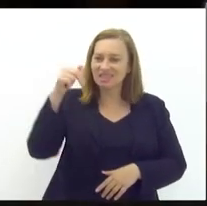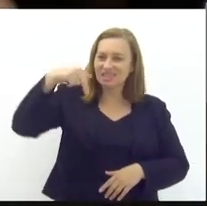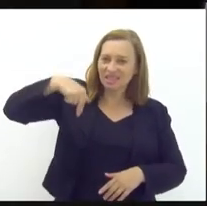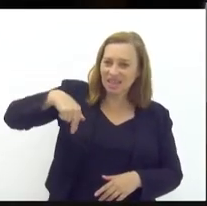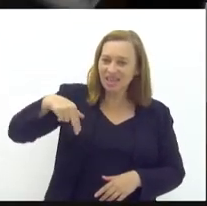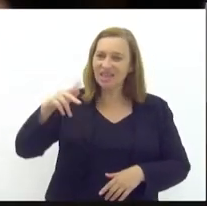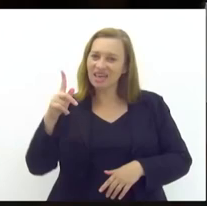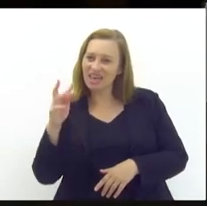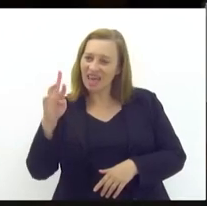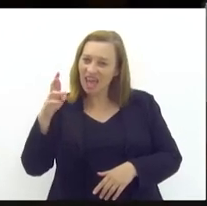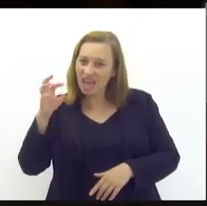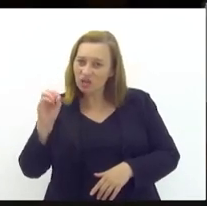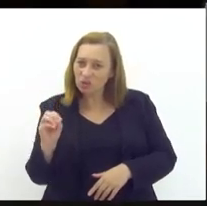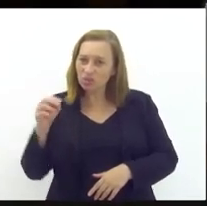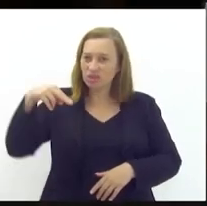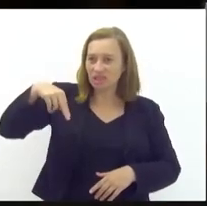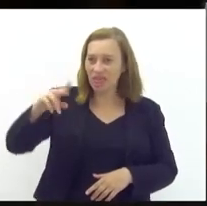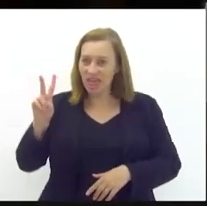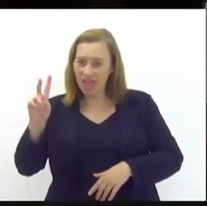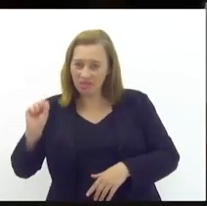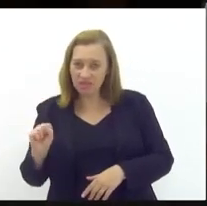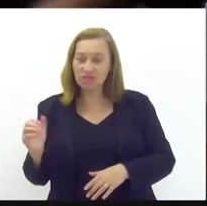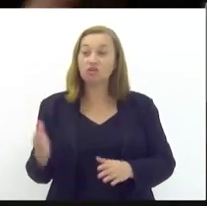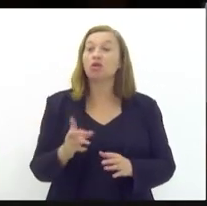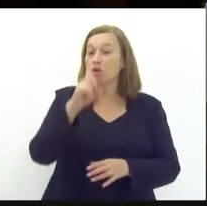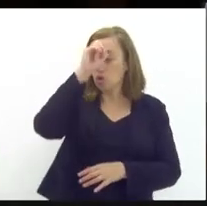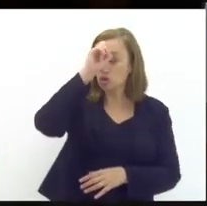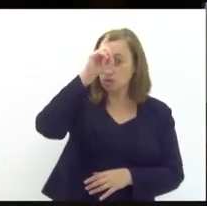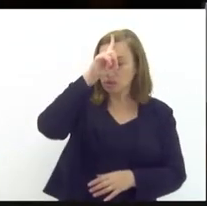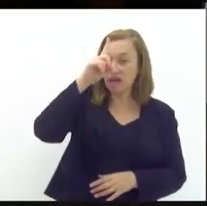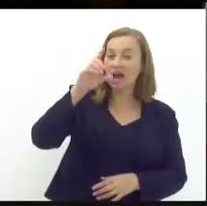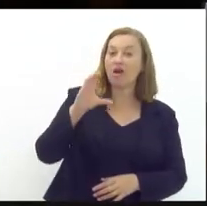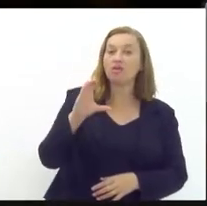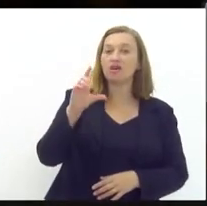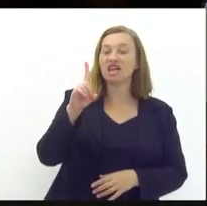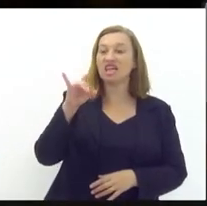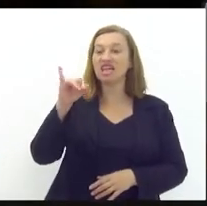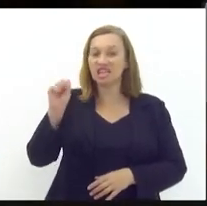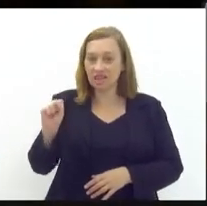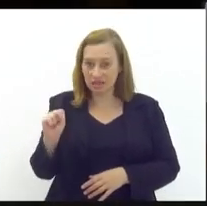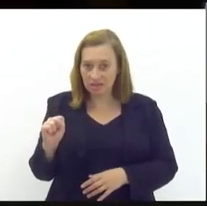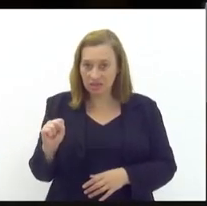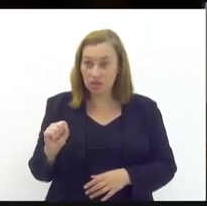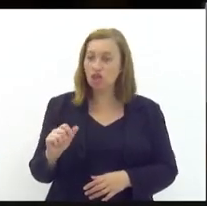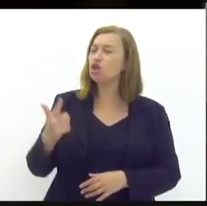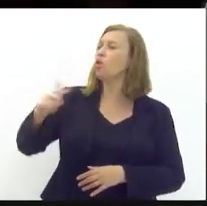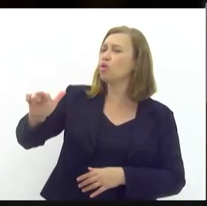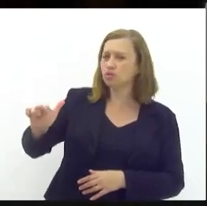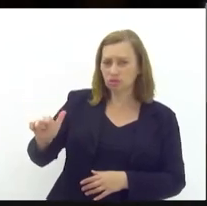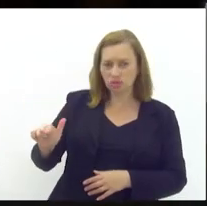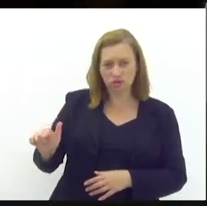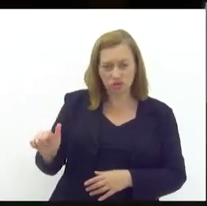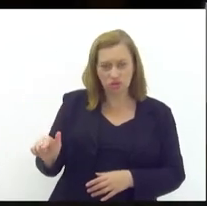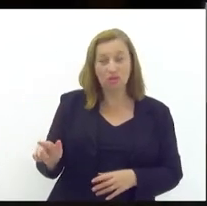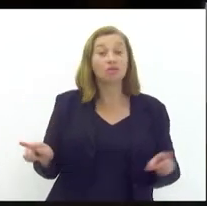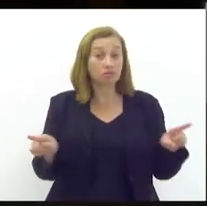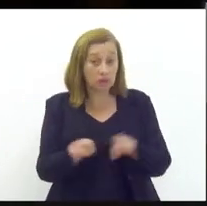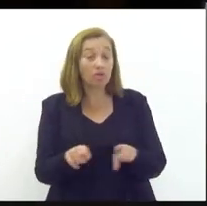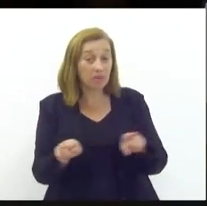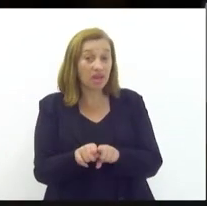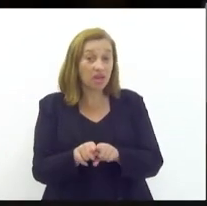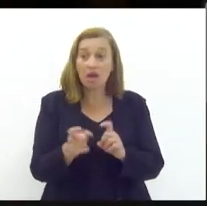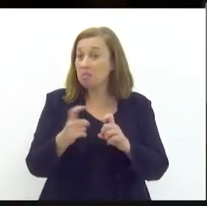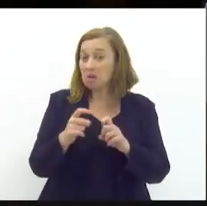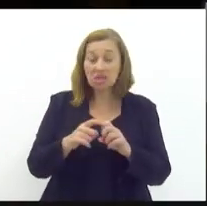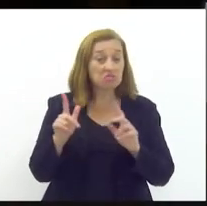Henrique que fez foi o primeiro tratamento Hospital das Clínicas depois começou todo mundo tipo Ai esse tempo como eu te Libano de uma lula Uau que ninguém e ao mesmo